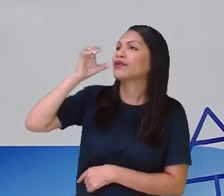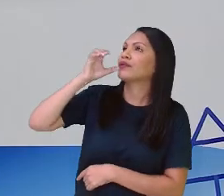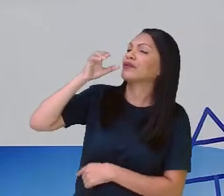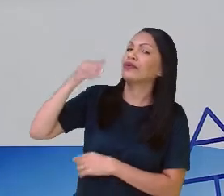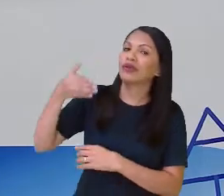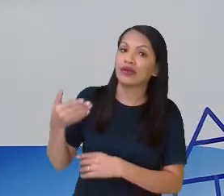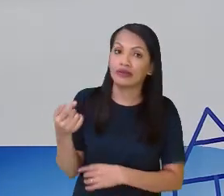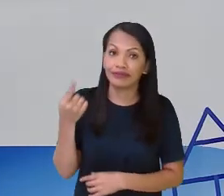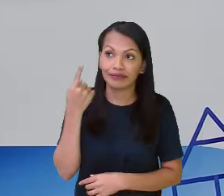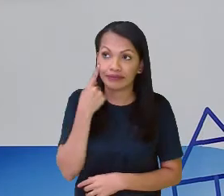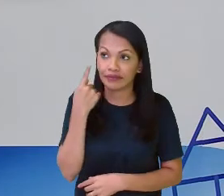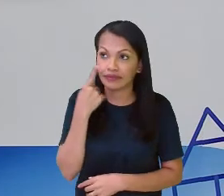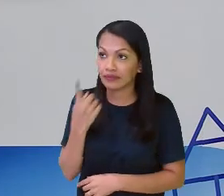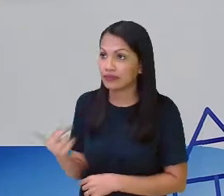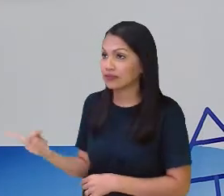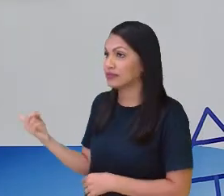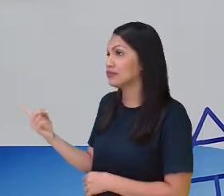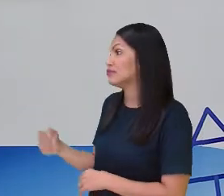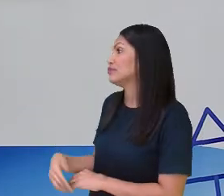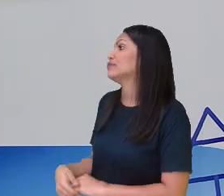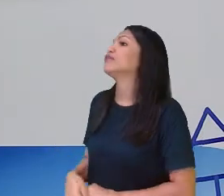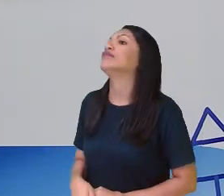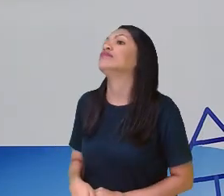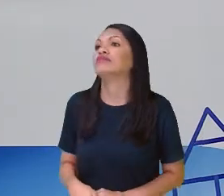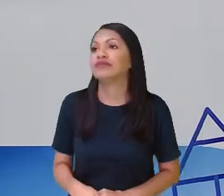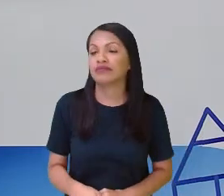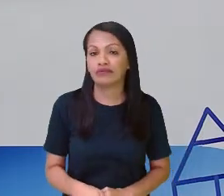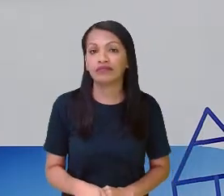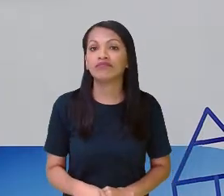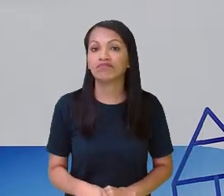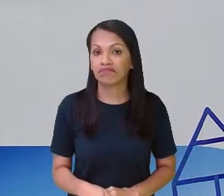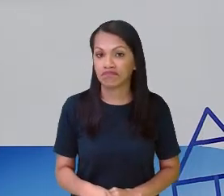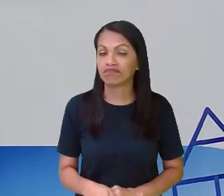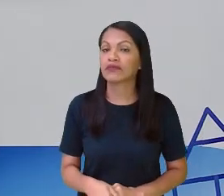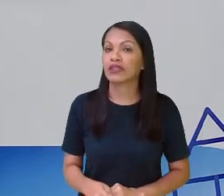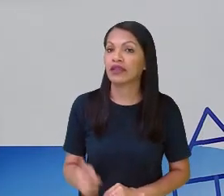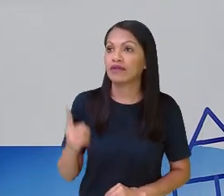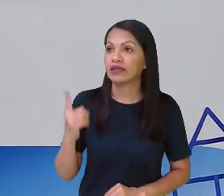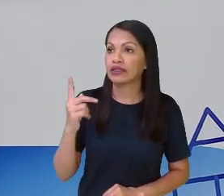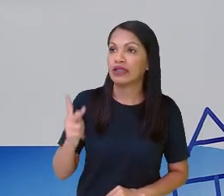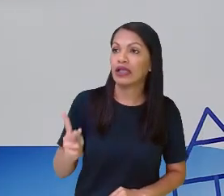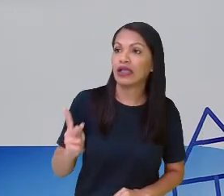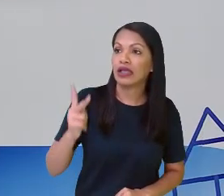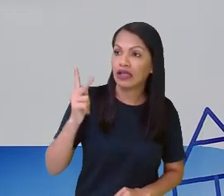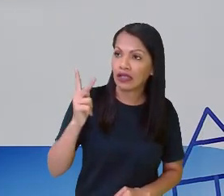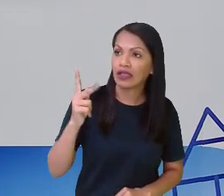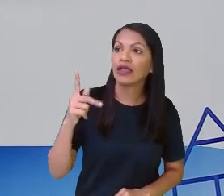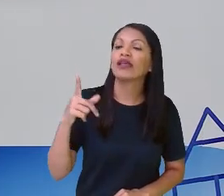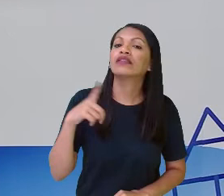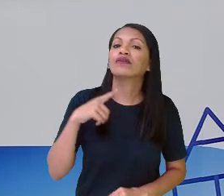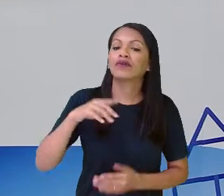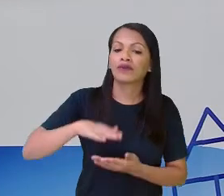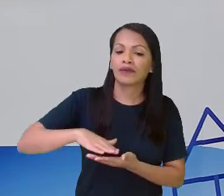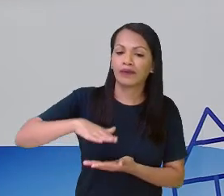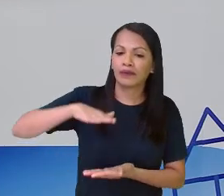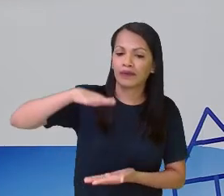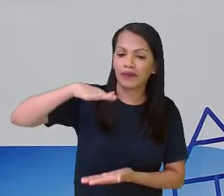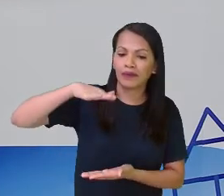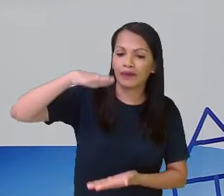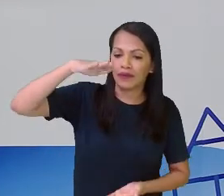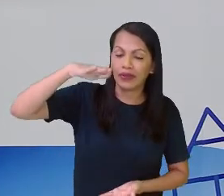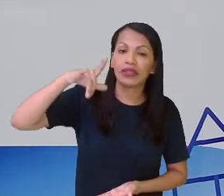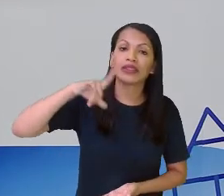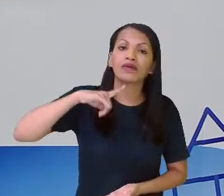semana, normalmente medida em litro. Aquelas maiores, elas têm uma medida de 2 litros,